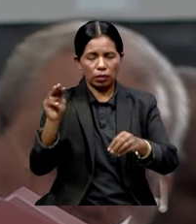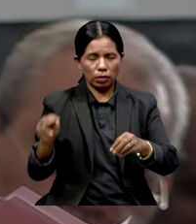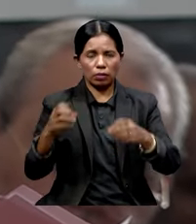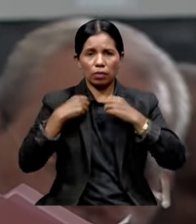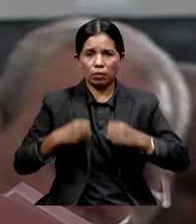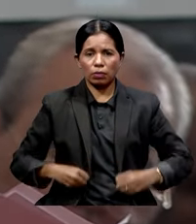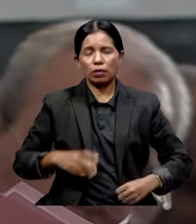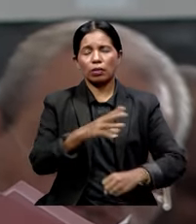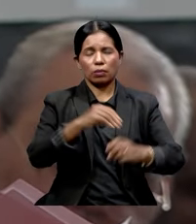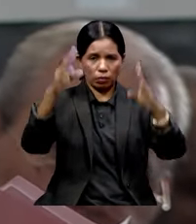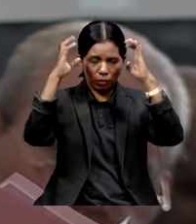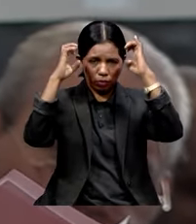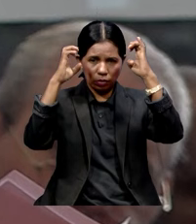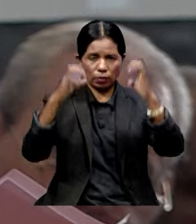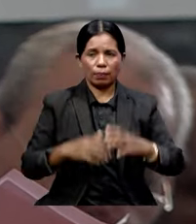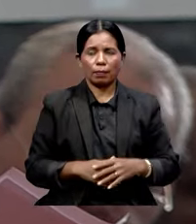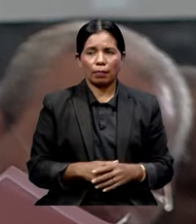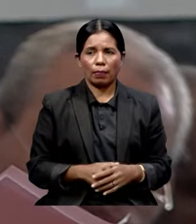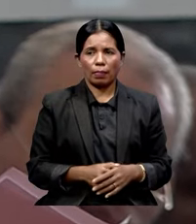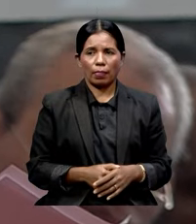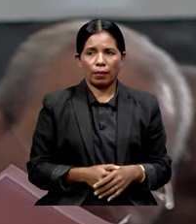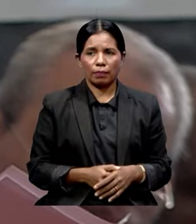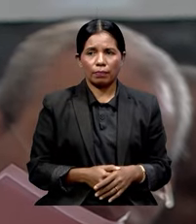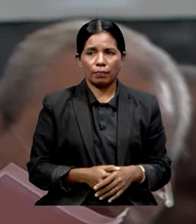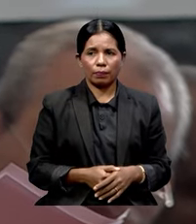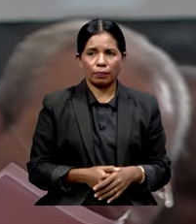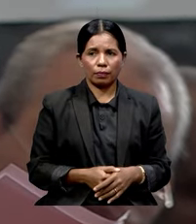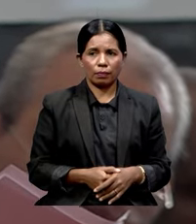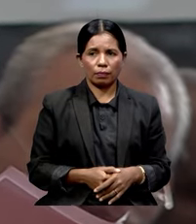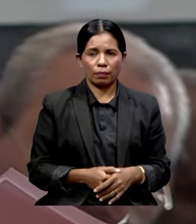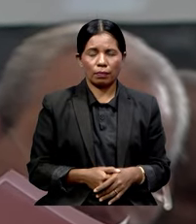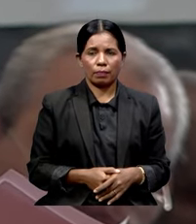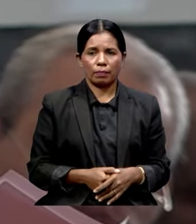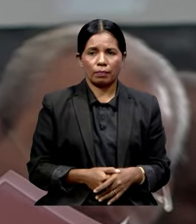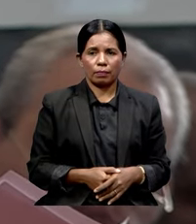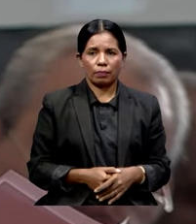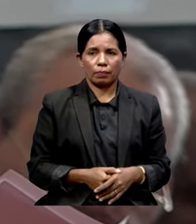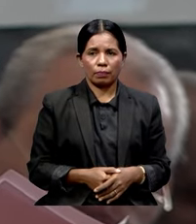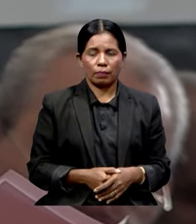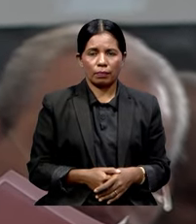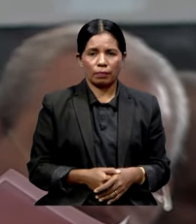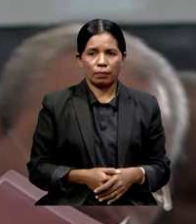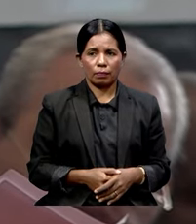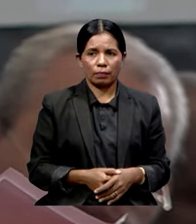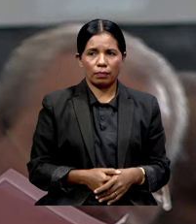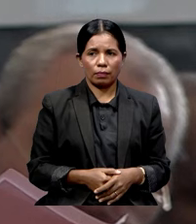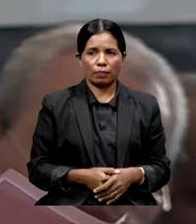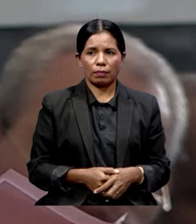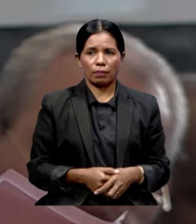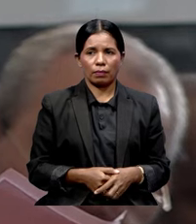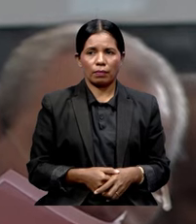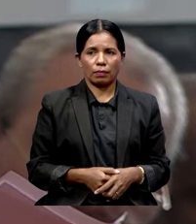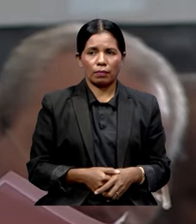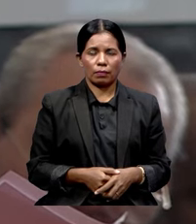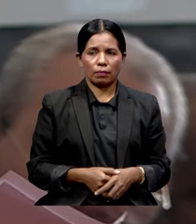educação. In advocacy that the Vatican continues to provide on the global humanitarian